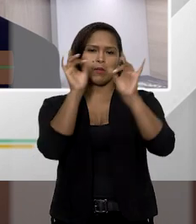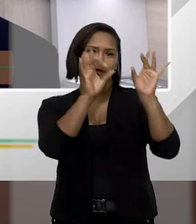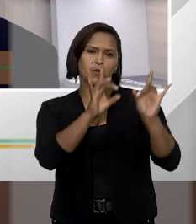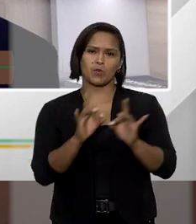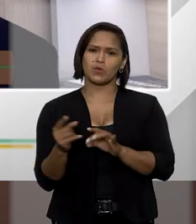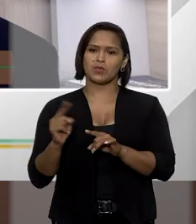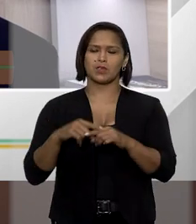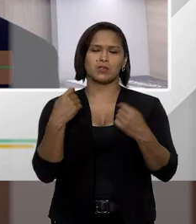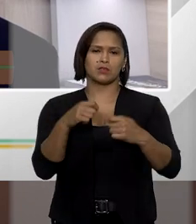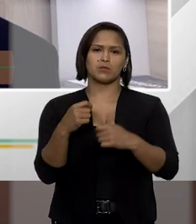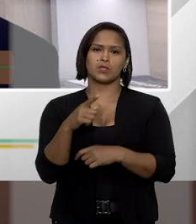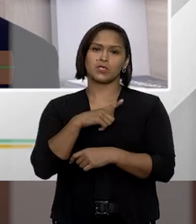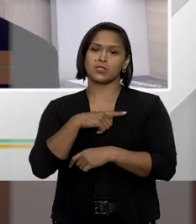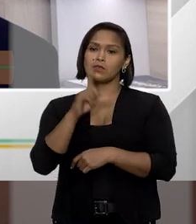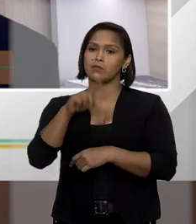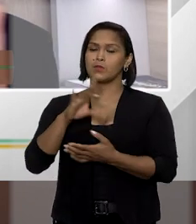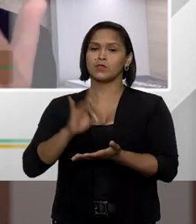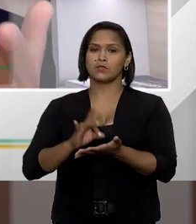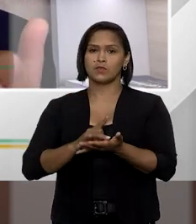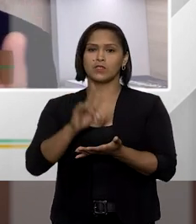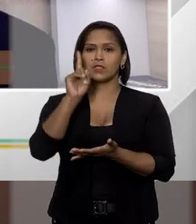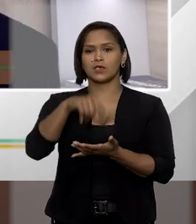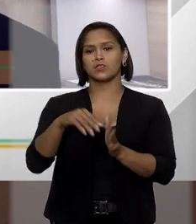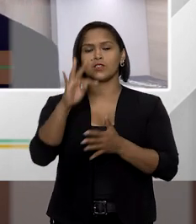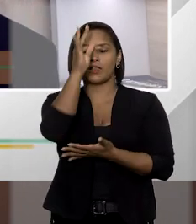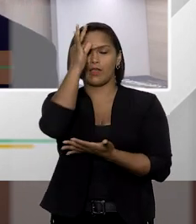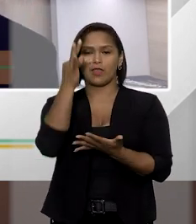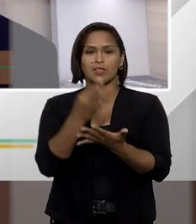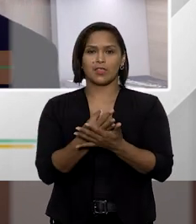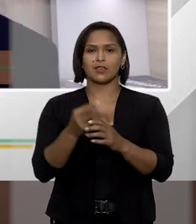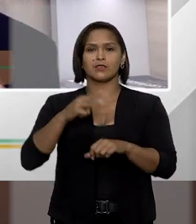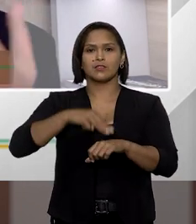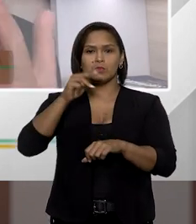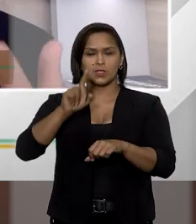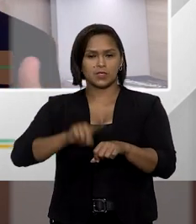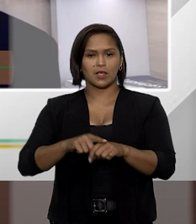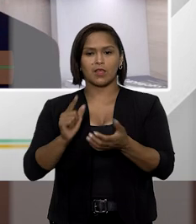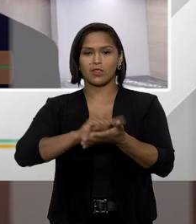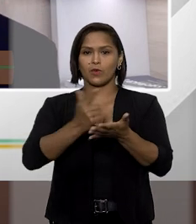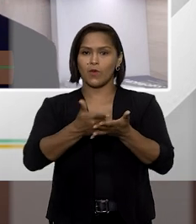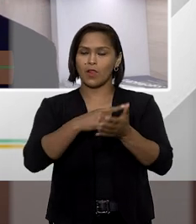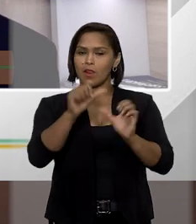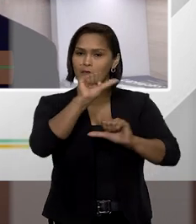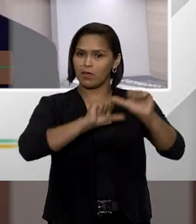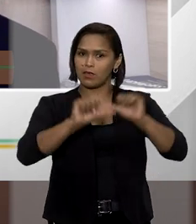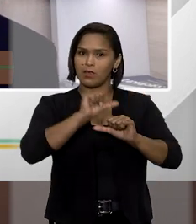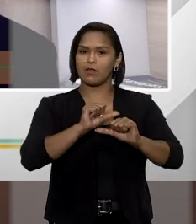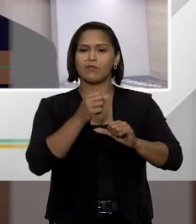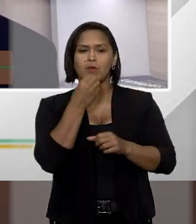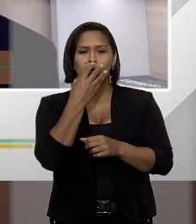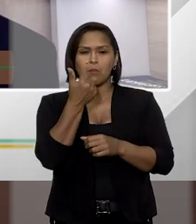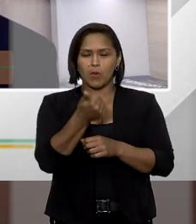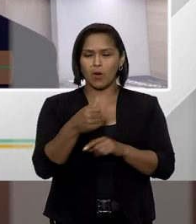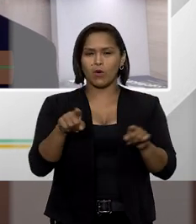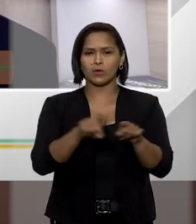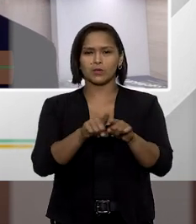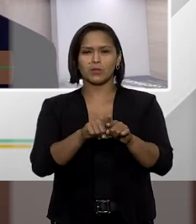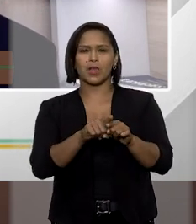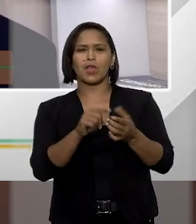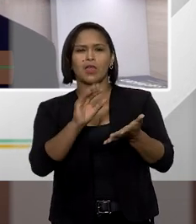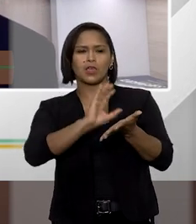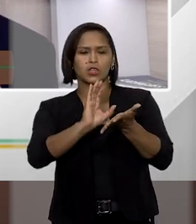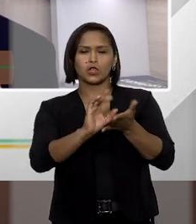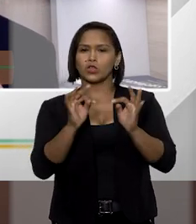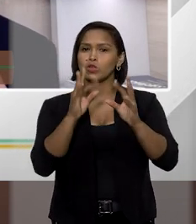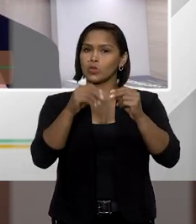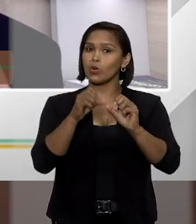purpurina desnecessária, mas é de fato, tanto que a tese de mestrado dele é sobre isso, virou um livro muito bom na editora de Plácido, que vale a